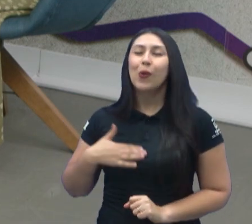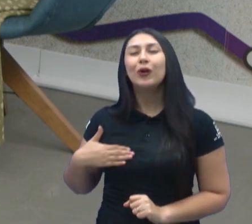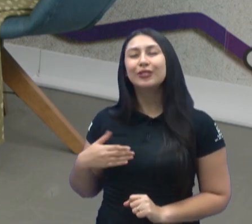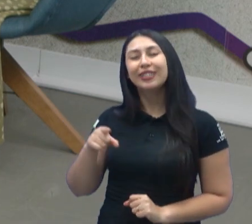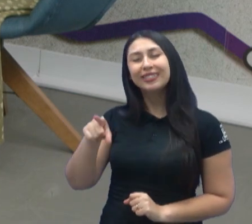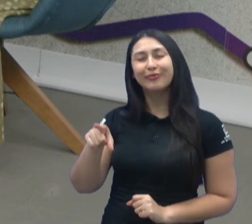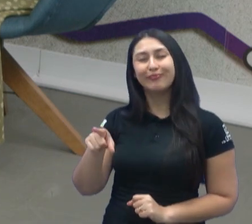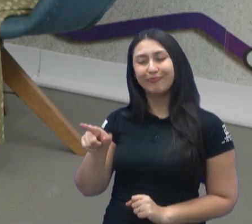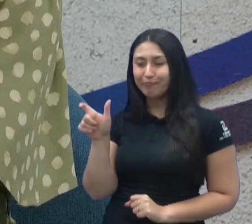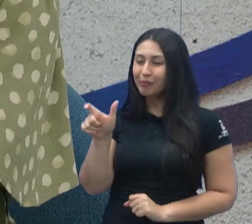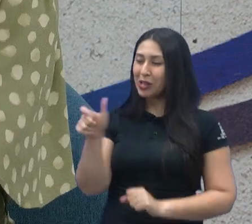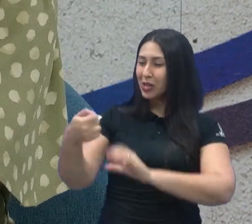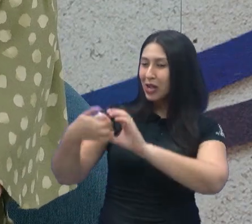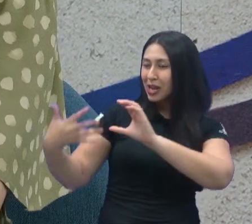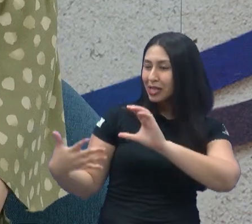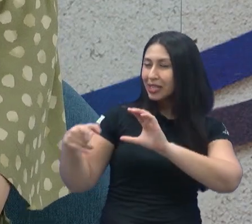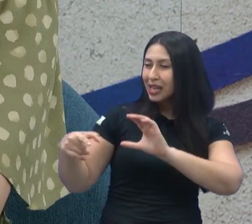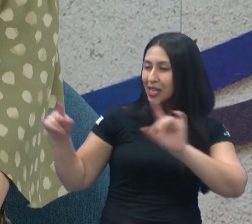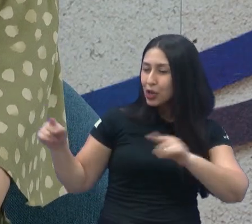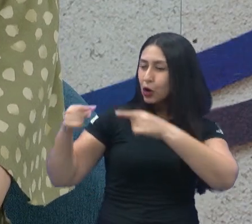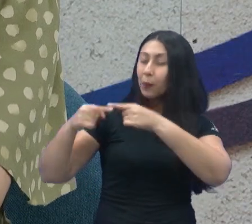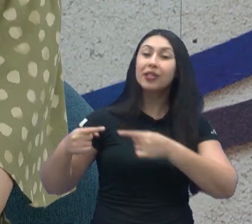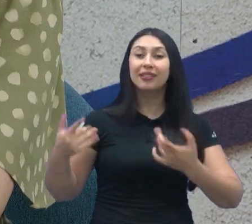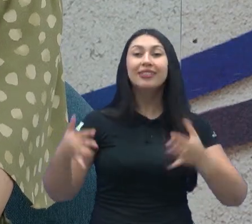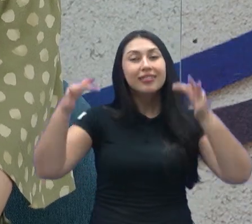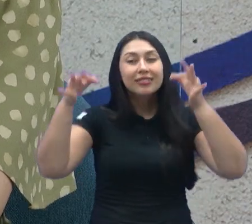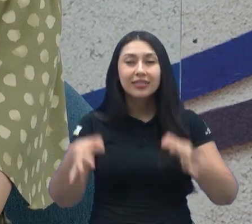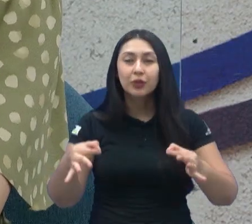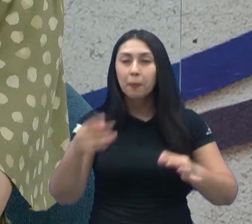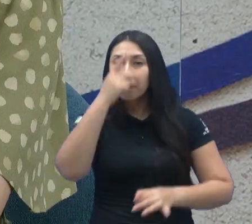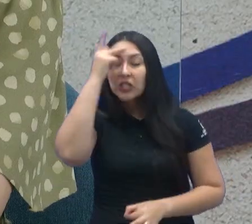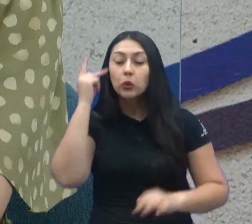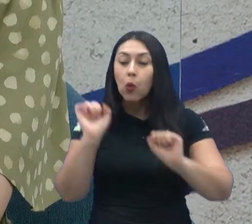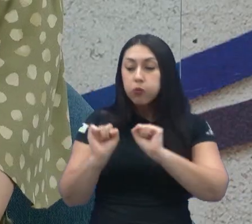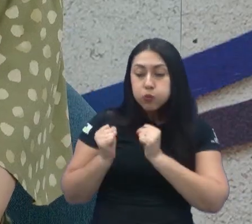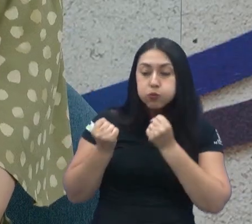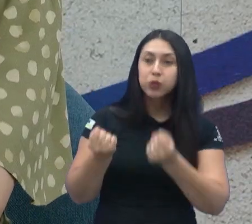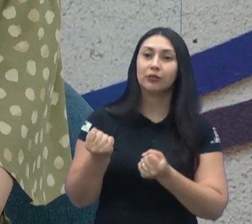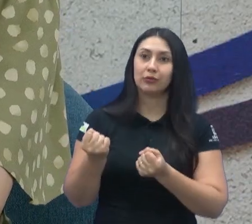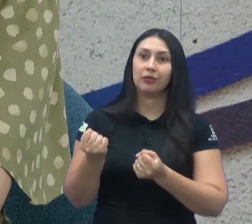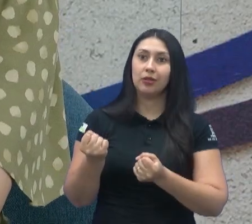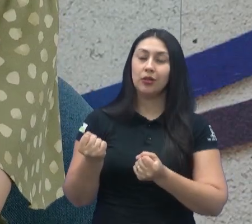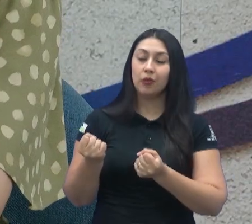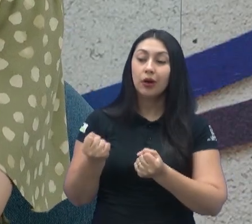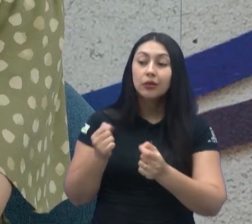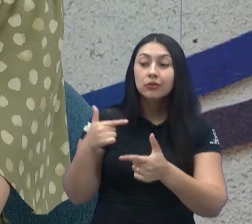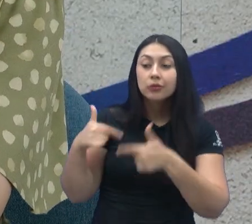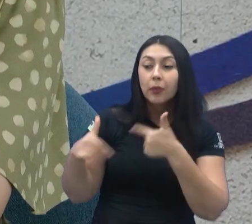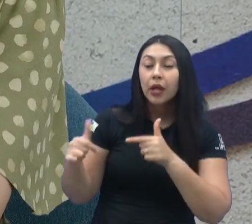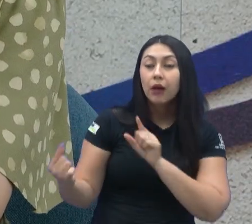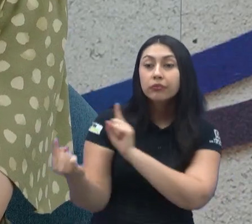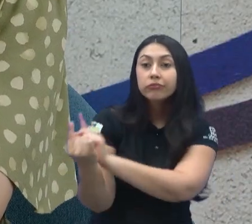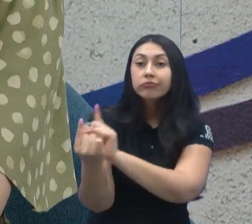Rafa. Eu acho que ela tem tudo a ver com profissionais que se dedicam a atuar com pessoas, né? Então, especialmente